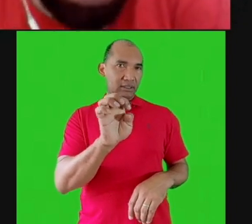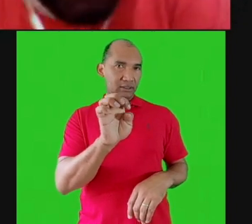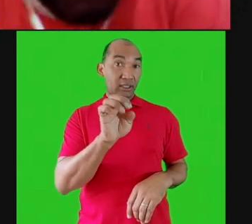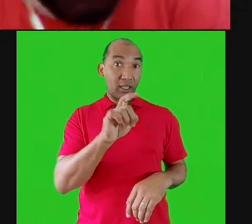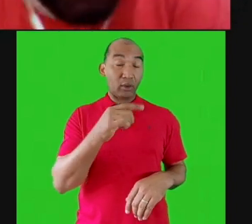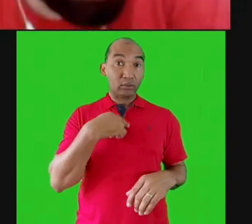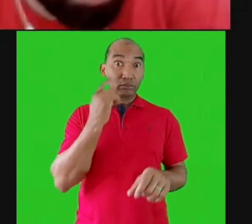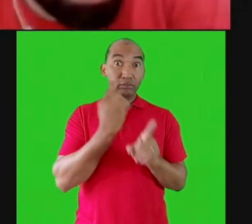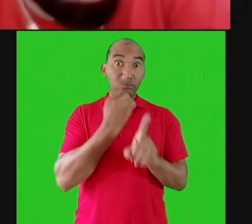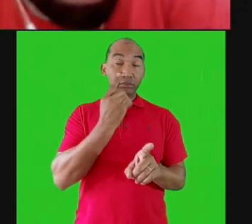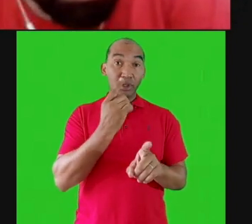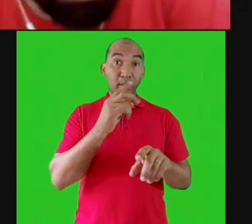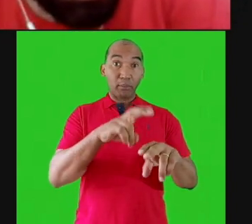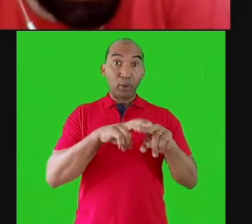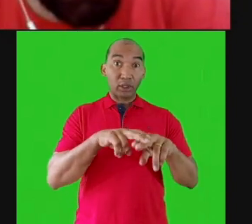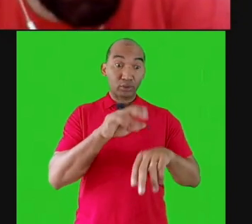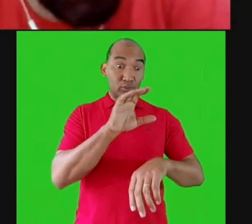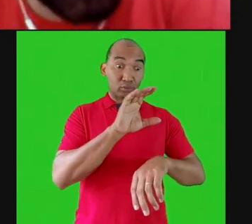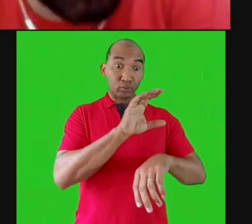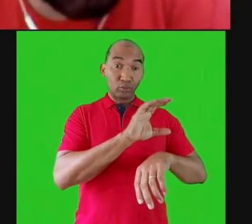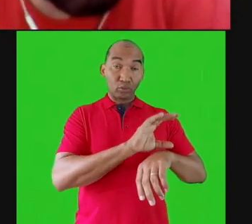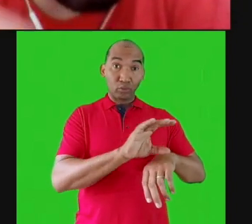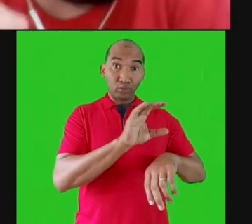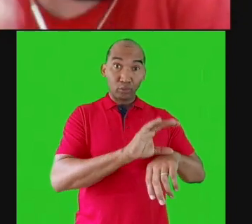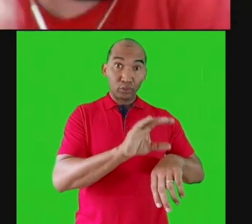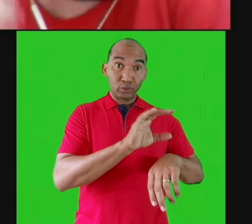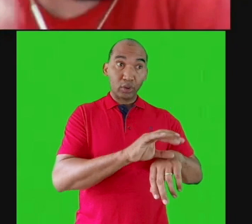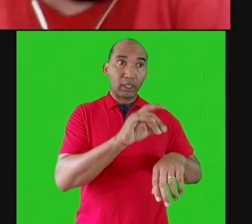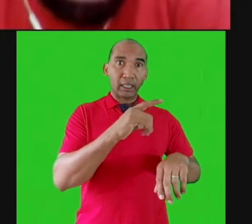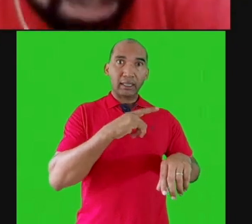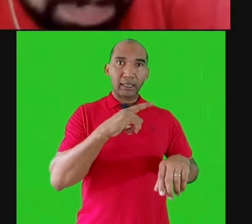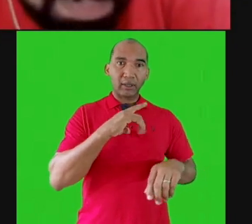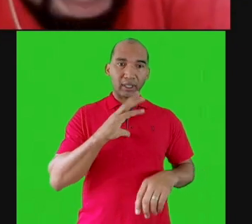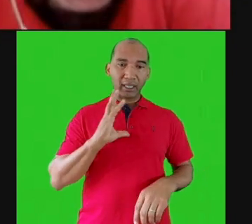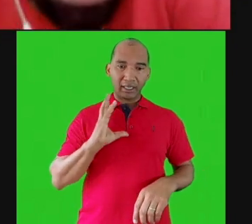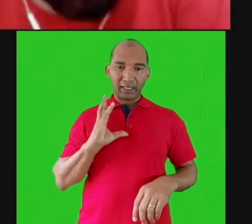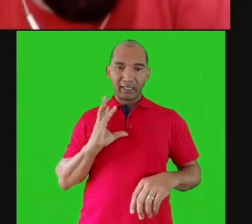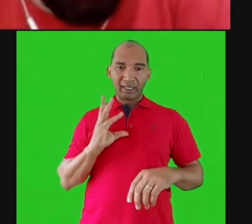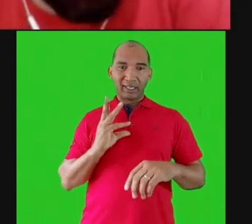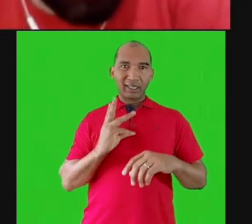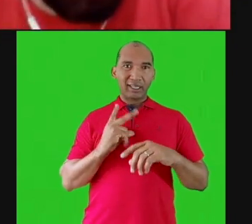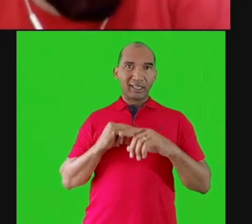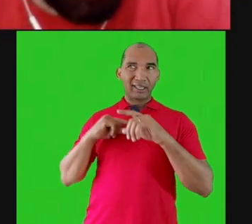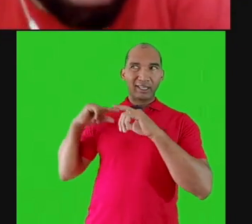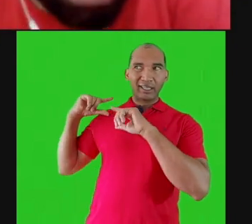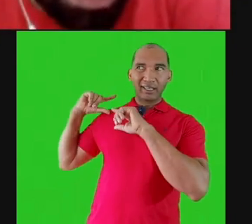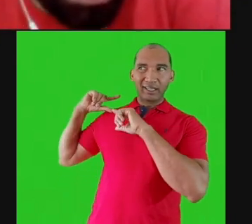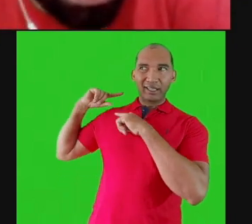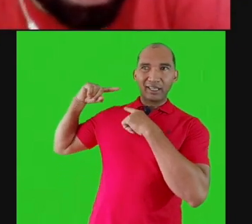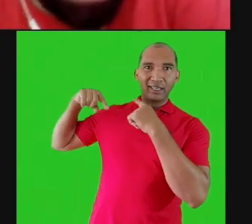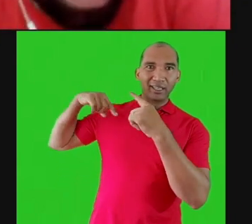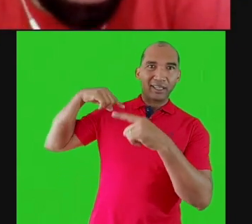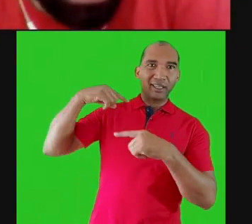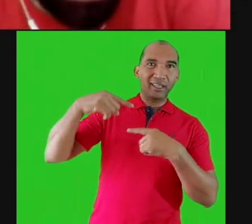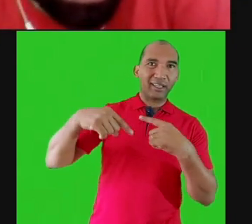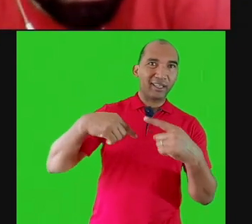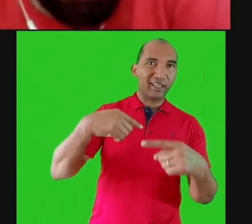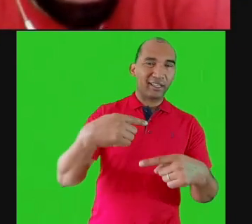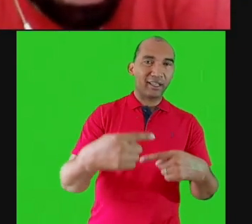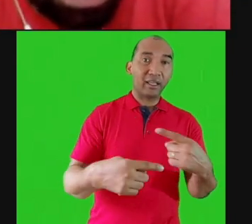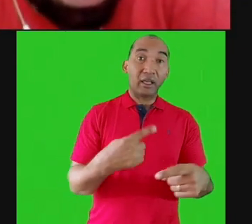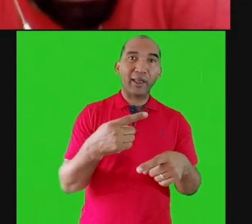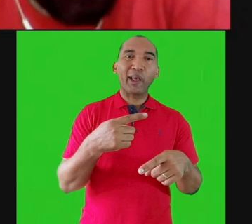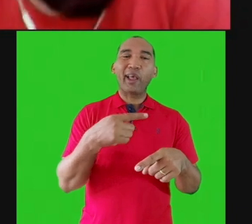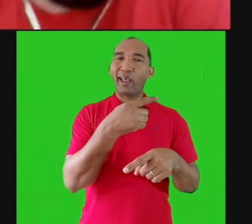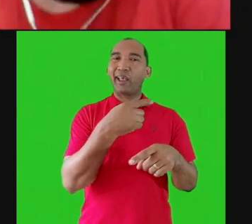fui descobrir, aprender através desse curso, achei maravilhoso, que é sobre transancestralidade, que é o processo de pesquisa da Chance com esse Arauete, que é esse